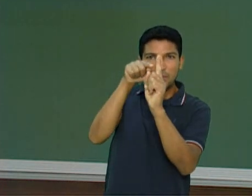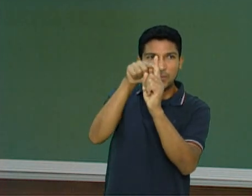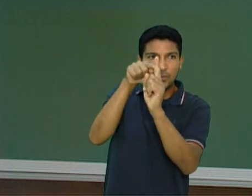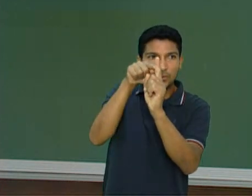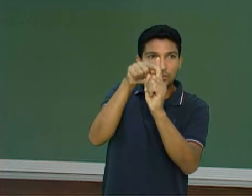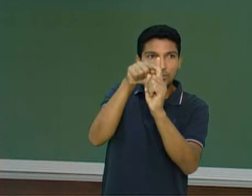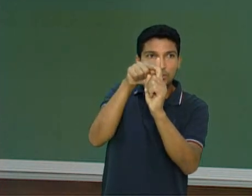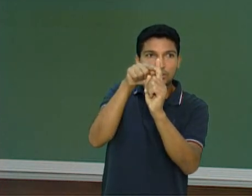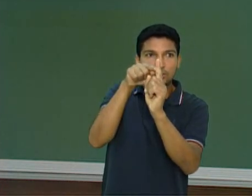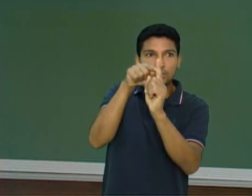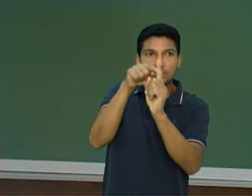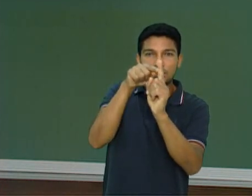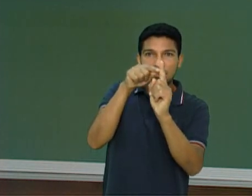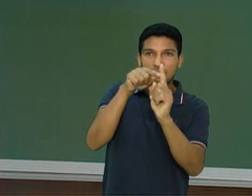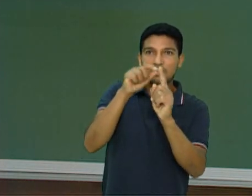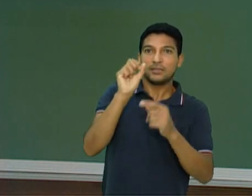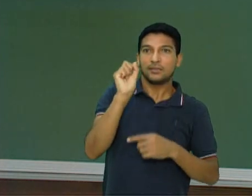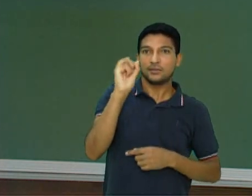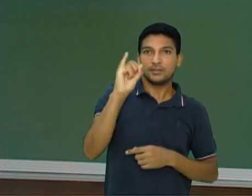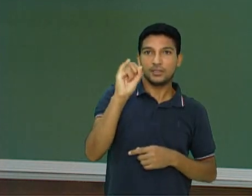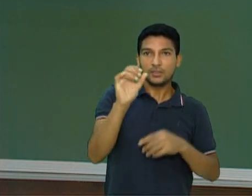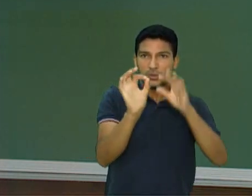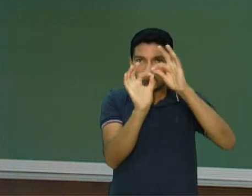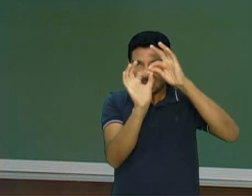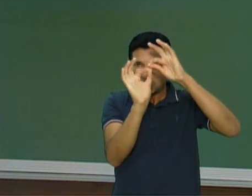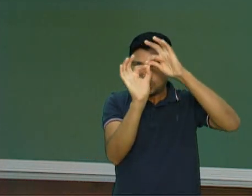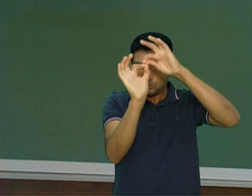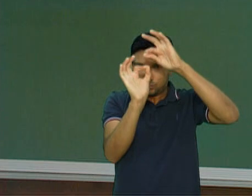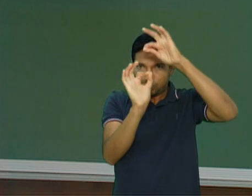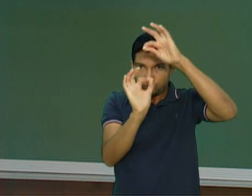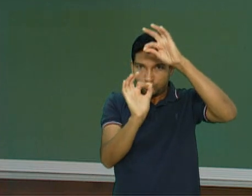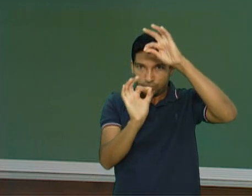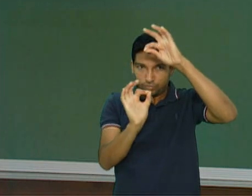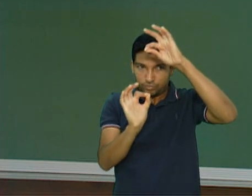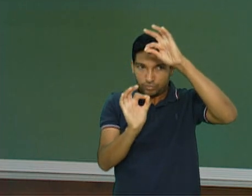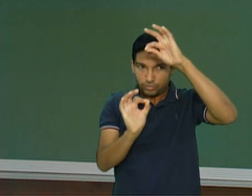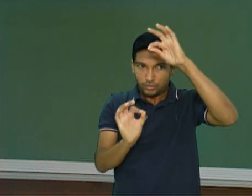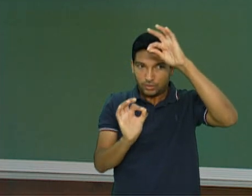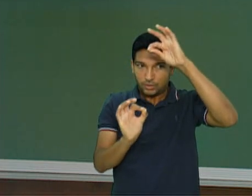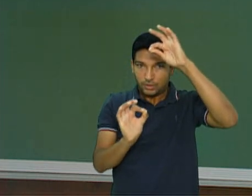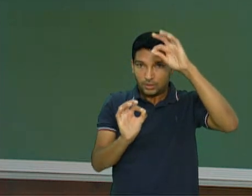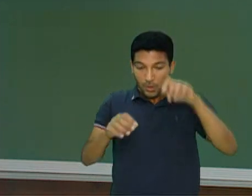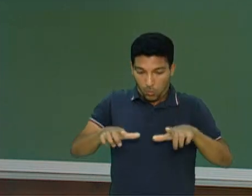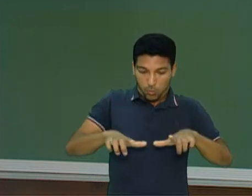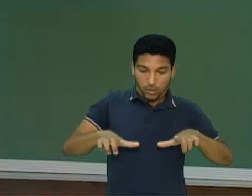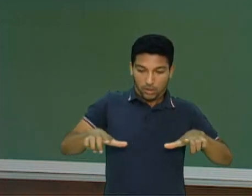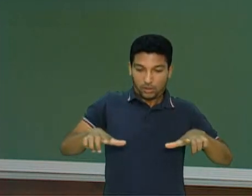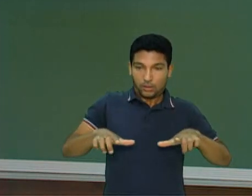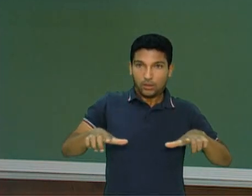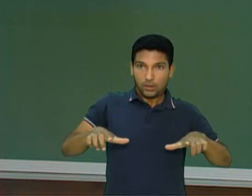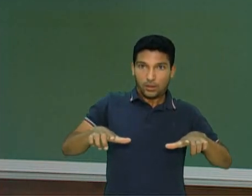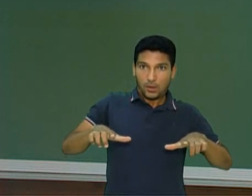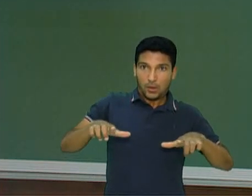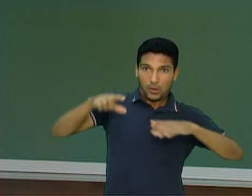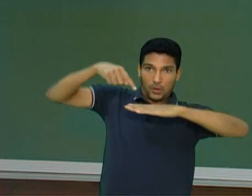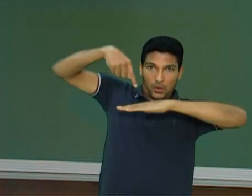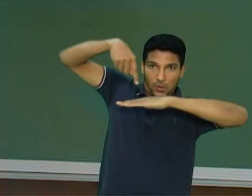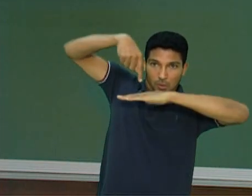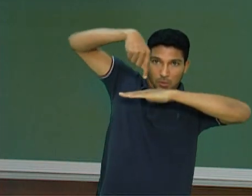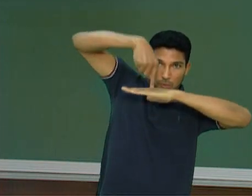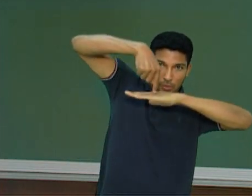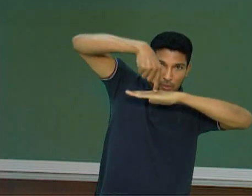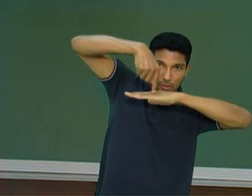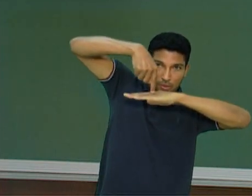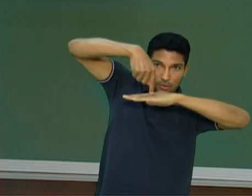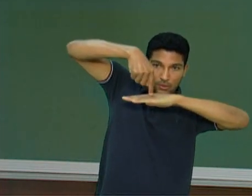eu acho que foi o exercício 2, né? Um segmento que é perpendicular ao plano, né, ou ortogonal ao plano, a sua projeção ortogonal